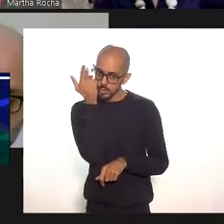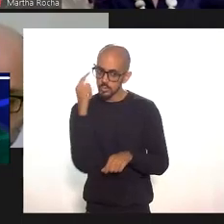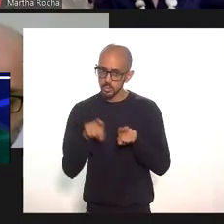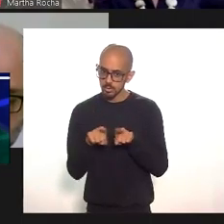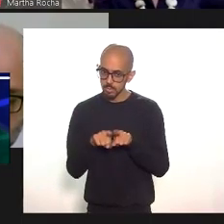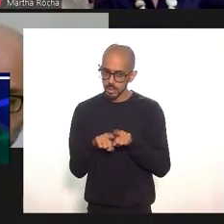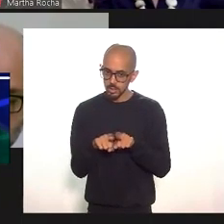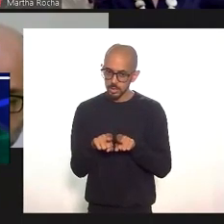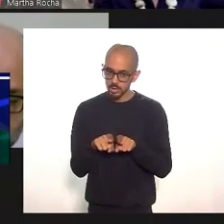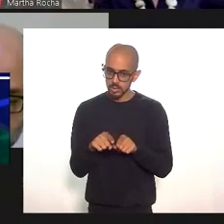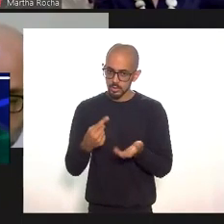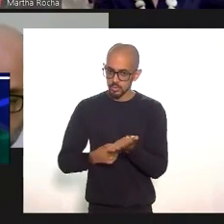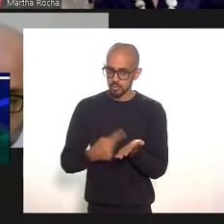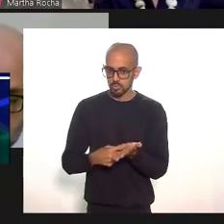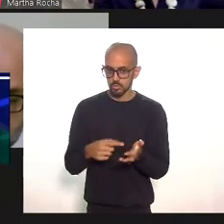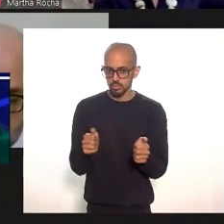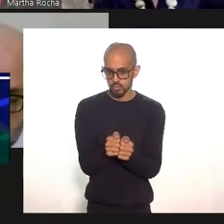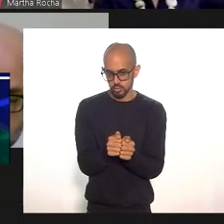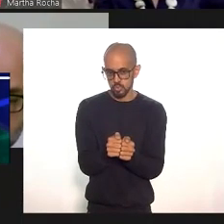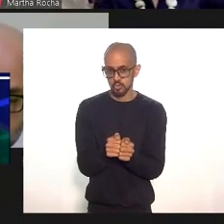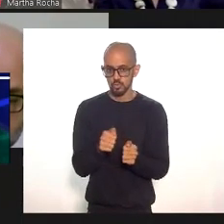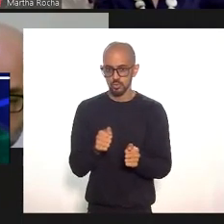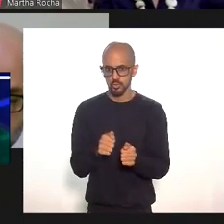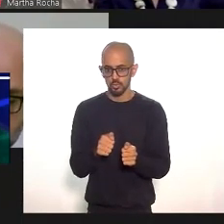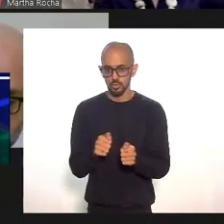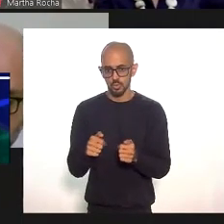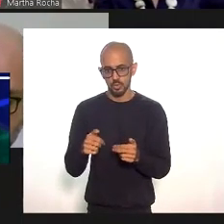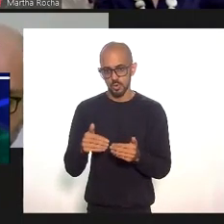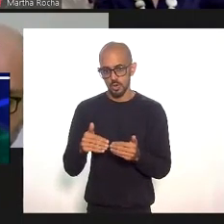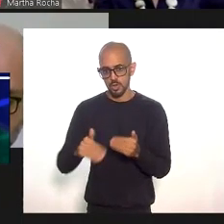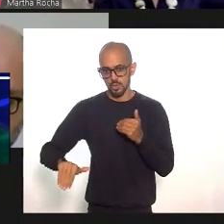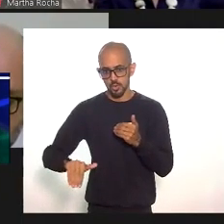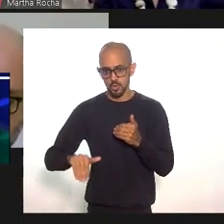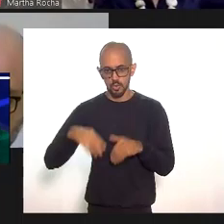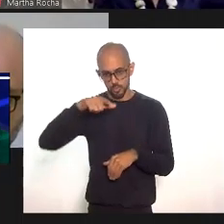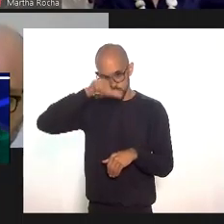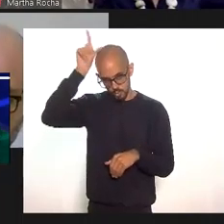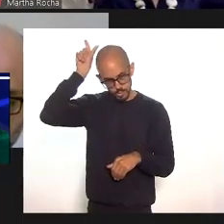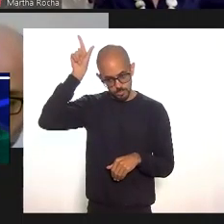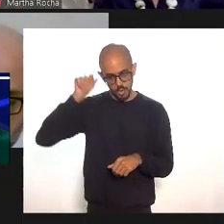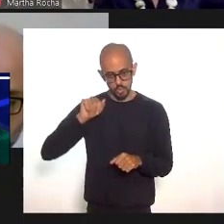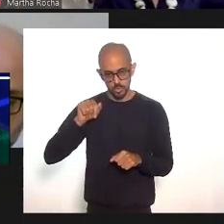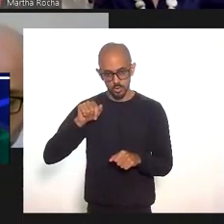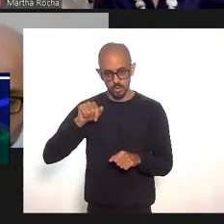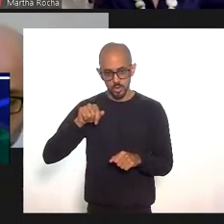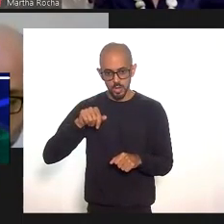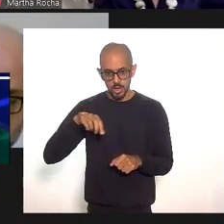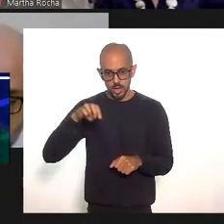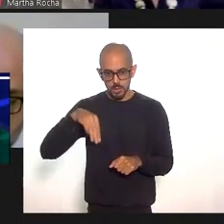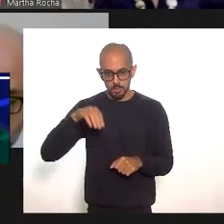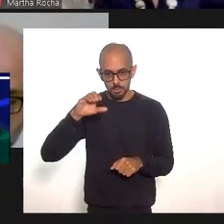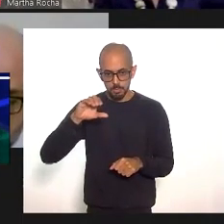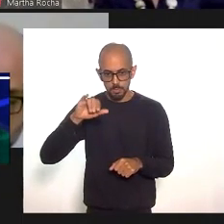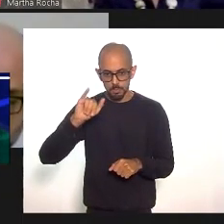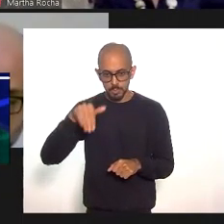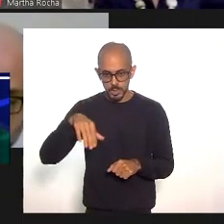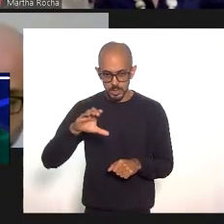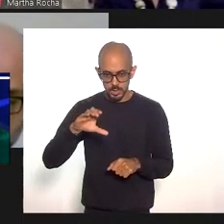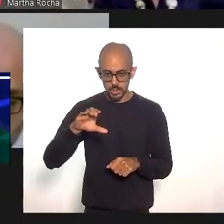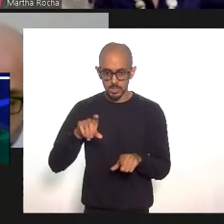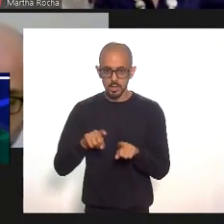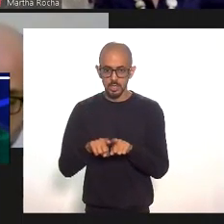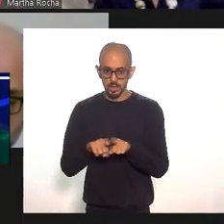presidente, eu também junto me equivoquei. Com a divergência do deputado Luiz Paulo. Eu também me equivoquei, presidente Tiaju, também acompanhava